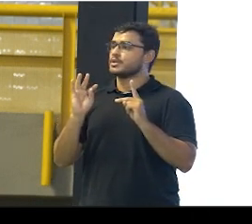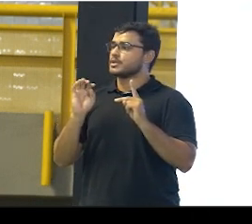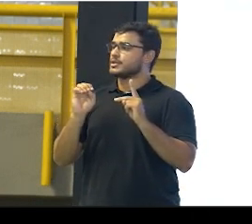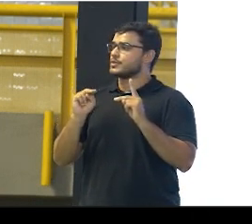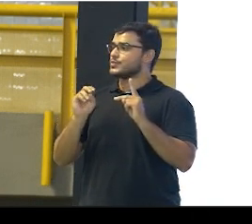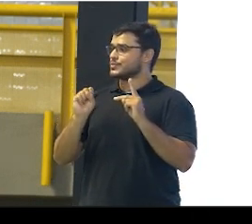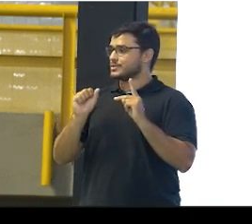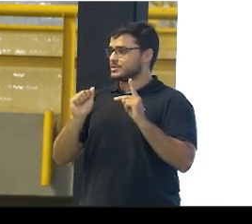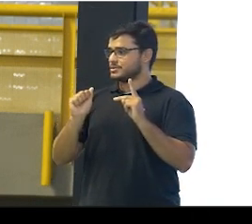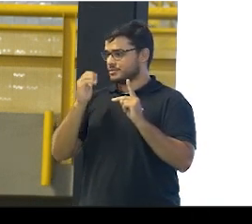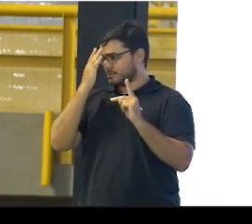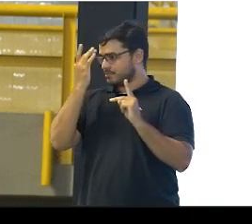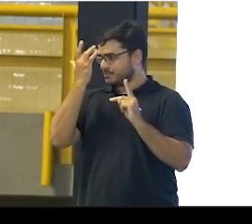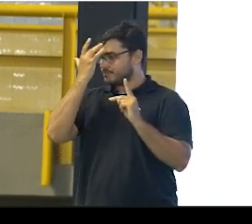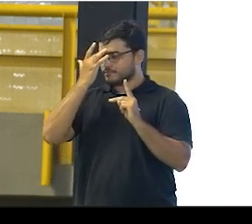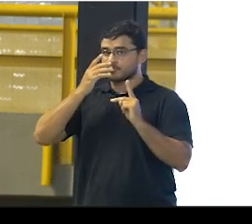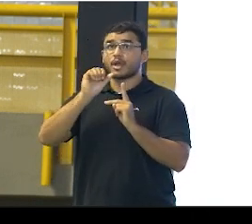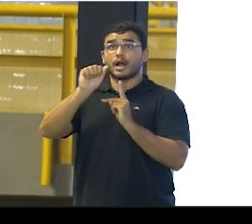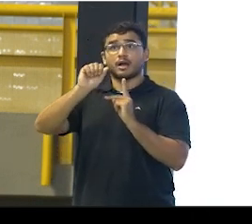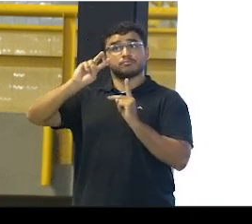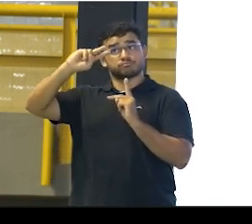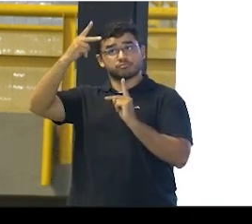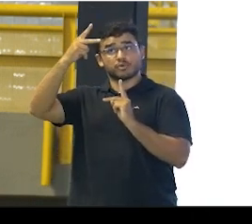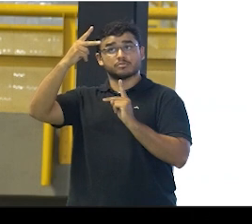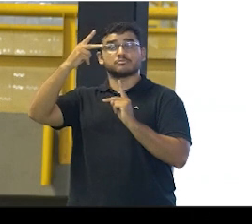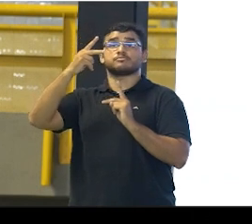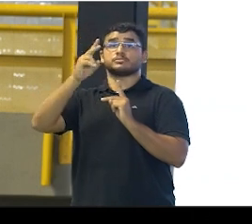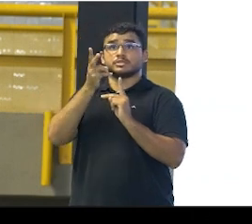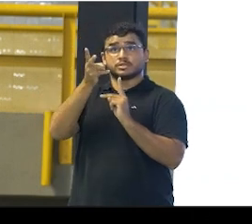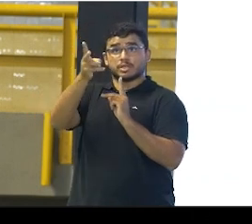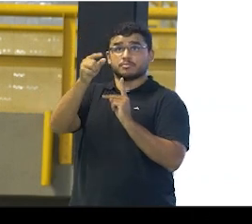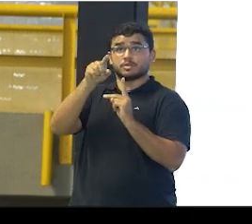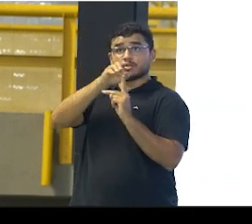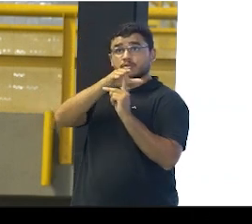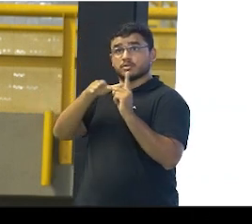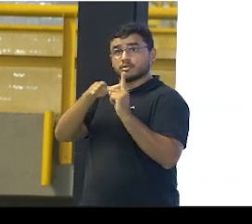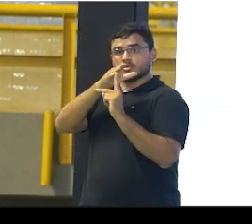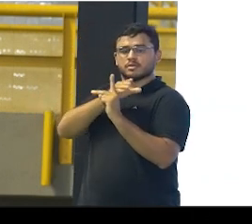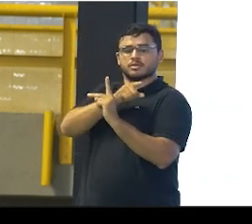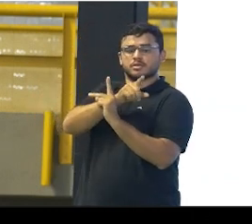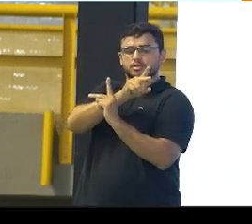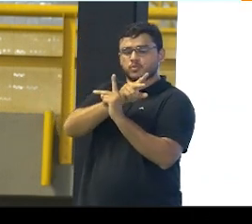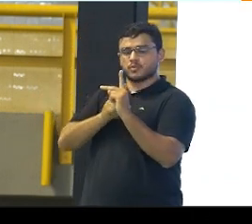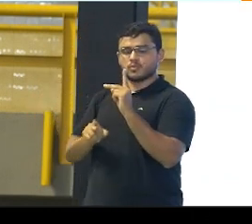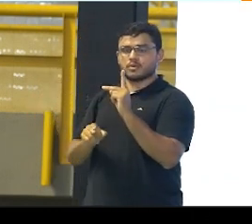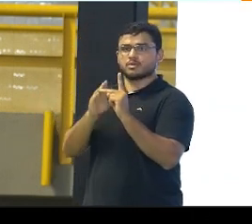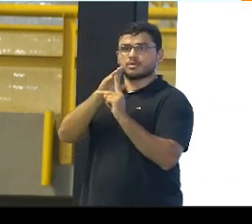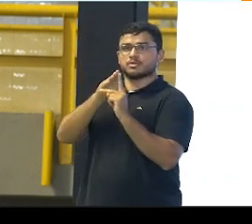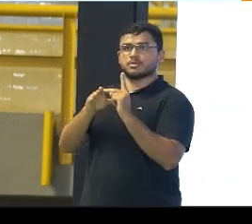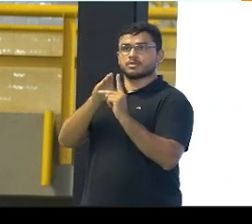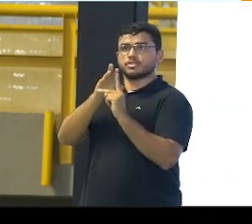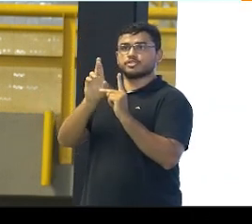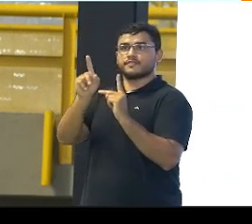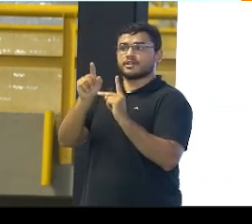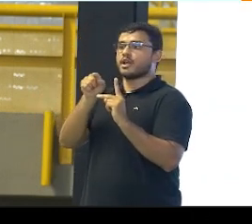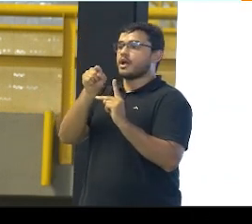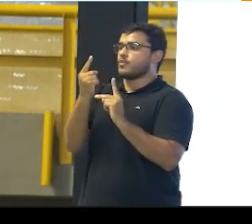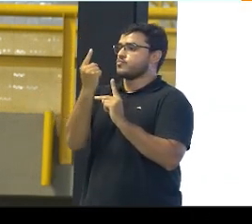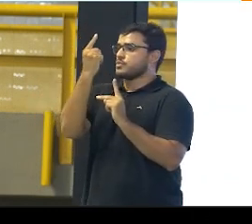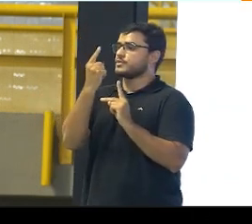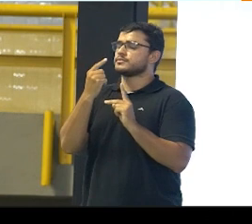dos quadrados dos catetos. Mas vocês sabem de onde nasceu isso aí? De onde veio esse teorema de